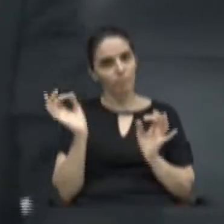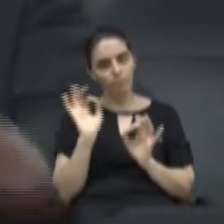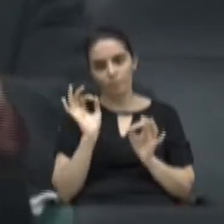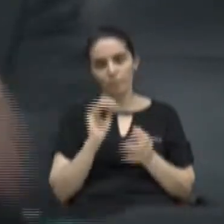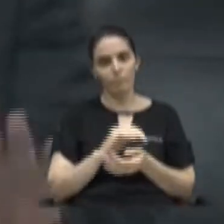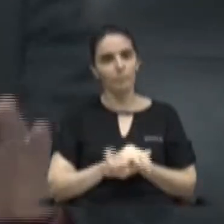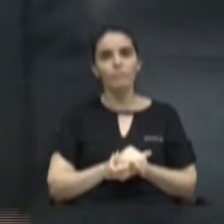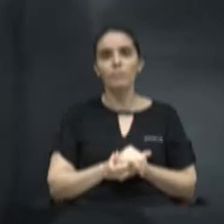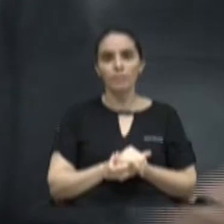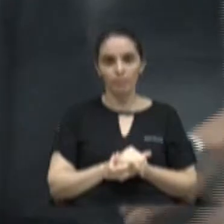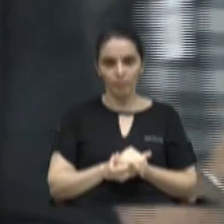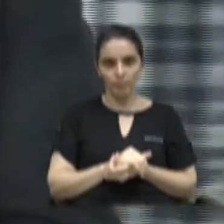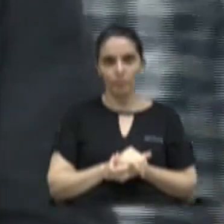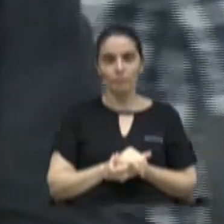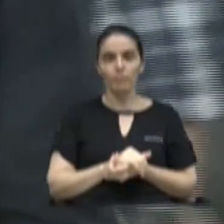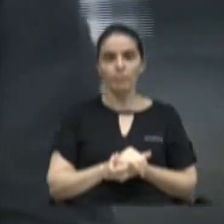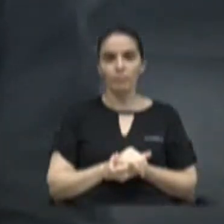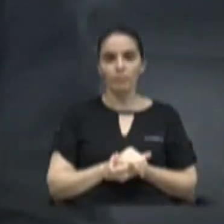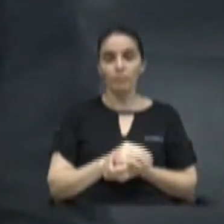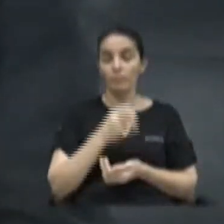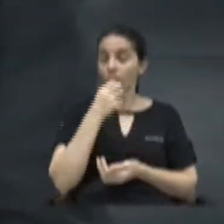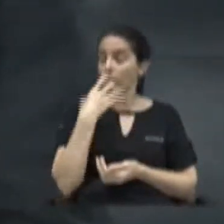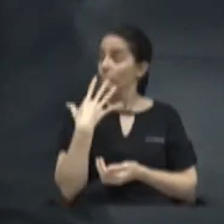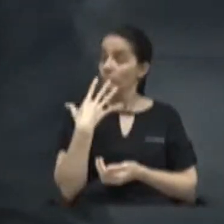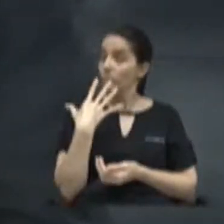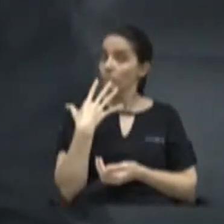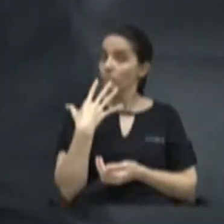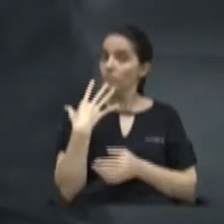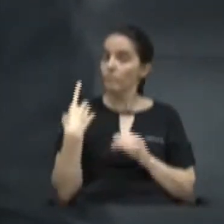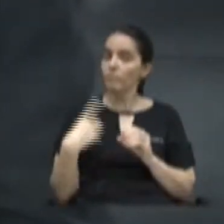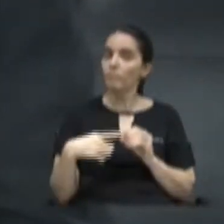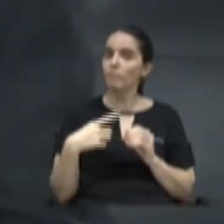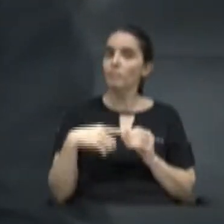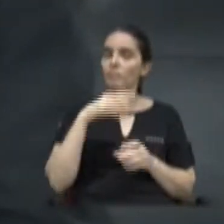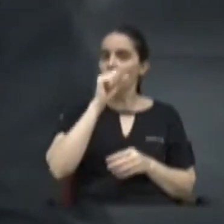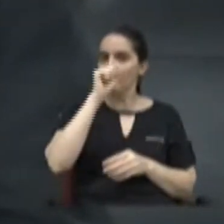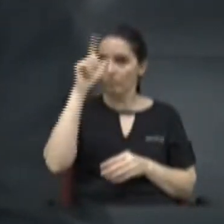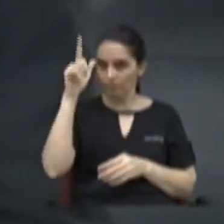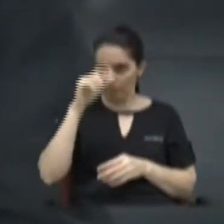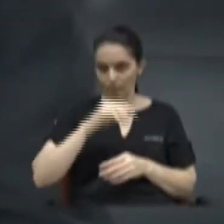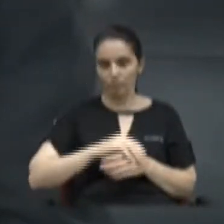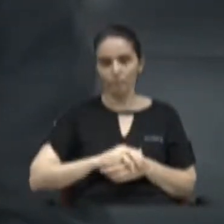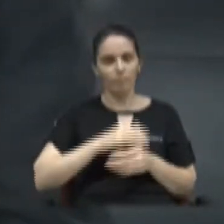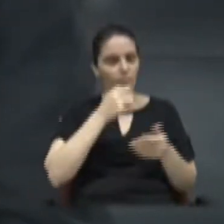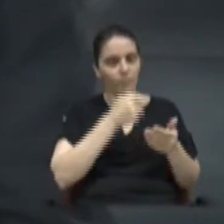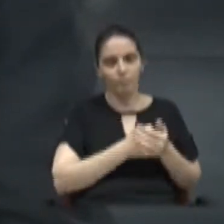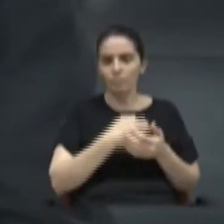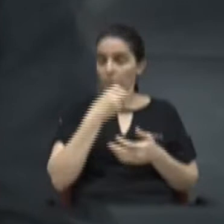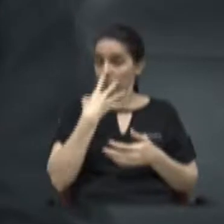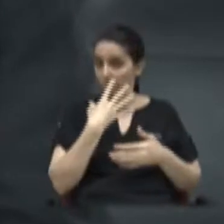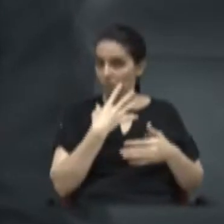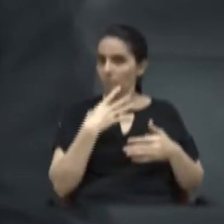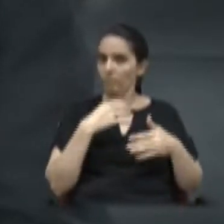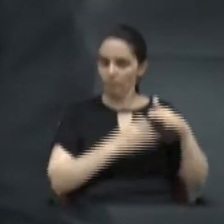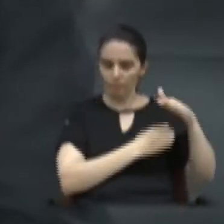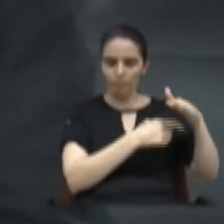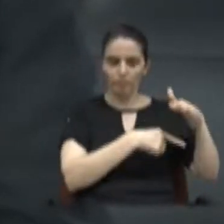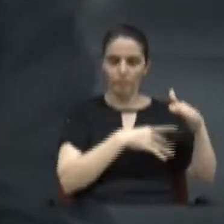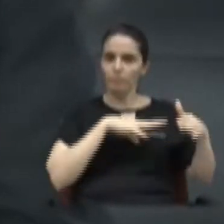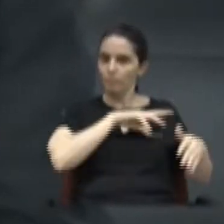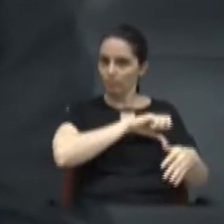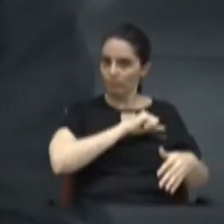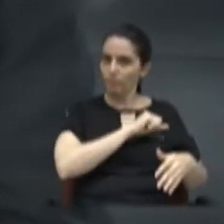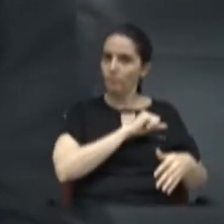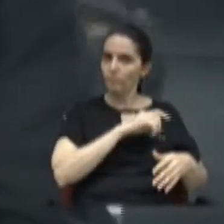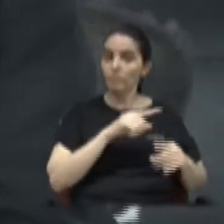Estava muito cômodo o nosso município a esta concessionária, né? Mas eu acredito que chegou a